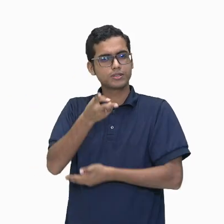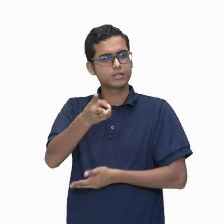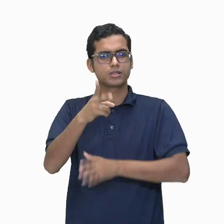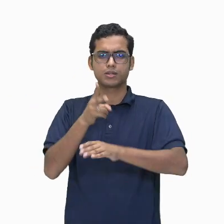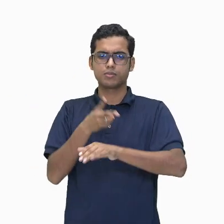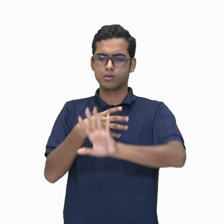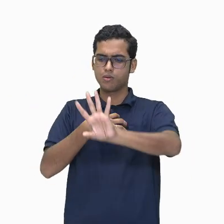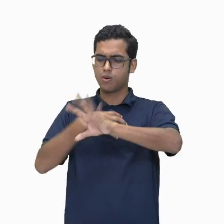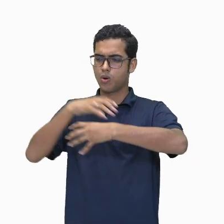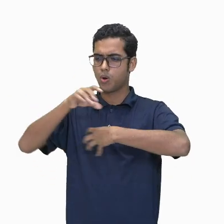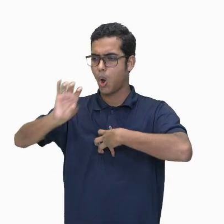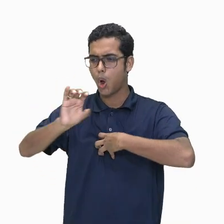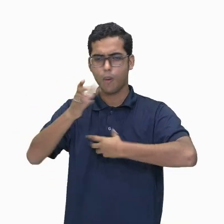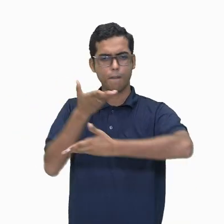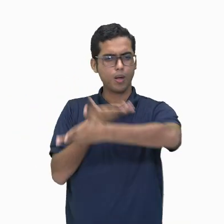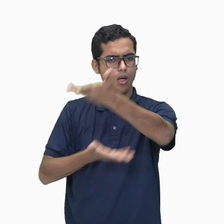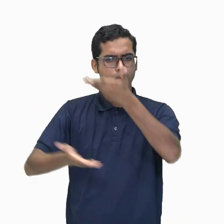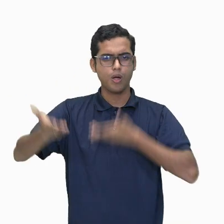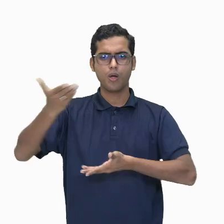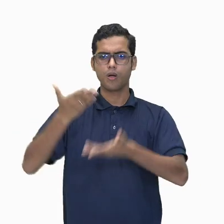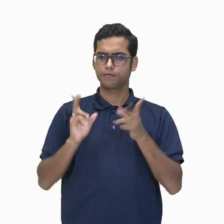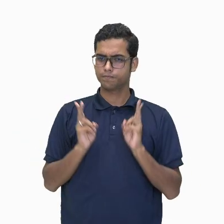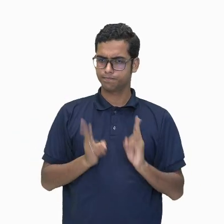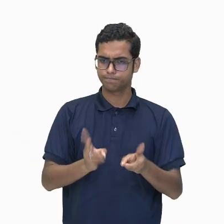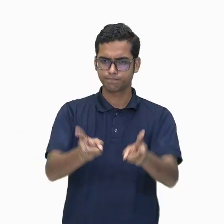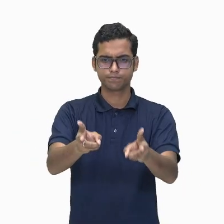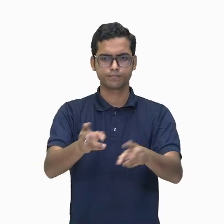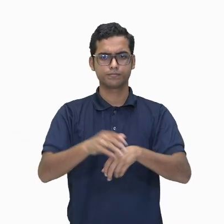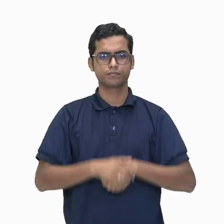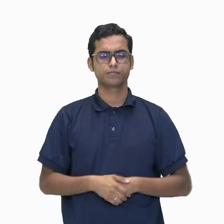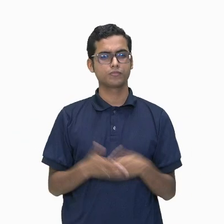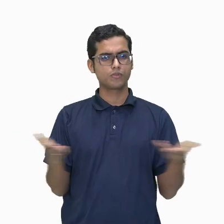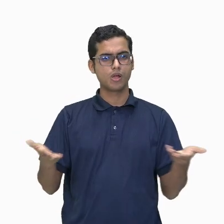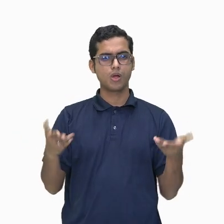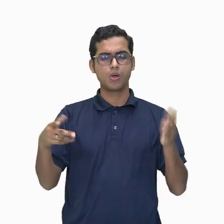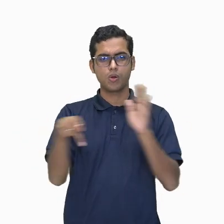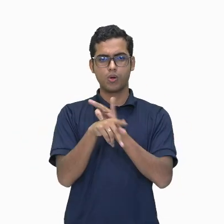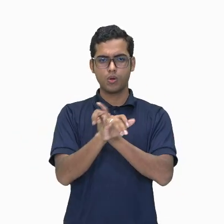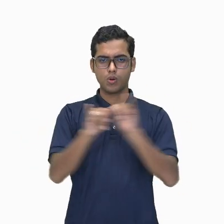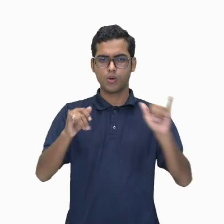reciprocidade. Ok? Agora vamos ver uma mensagem muçulmana?